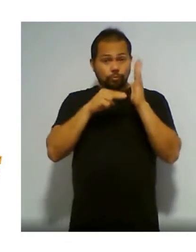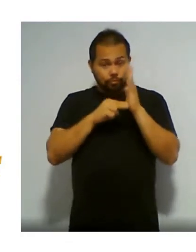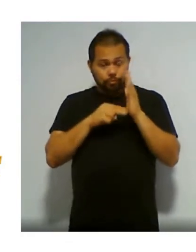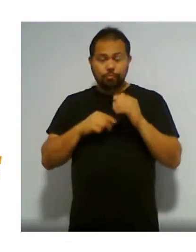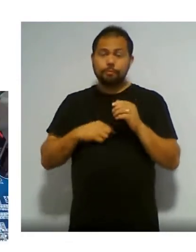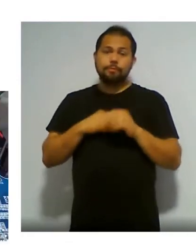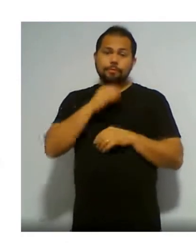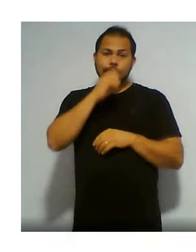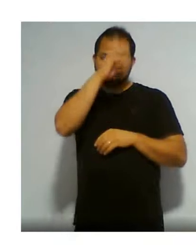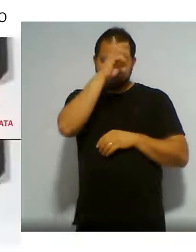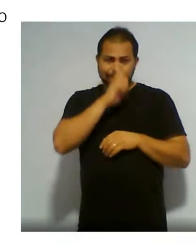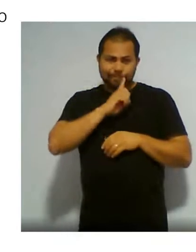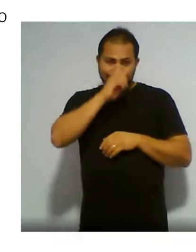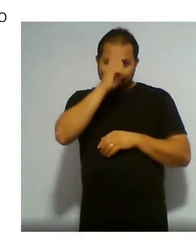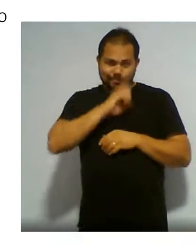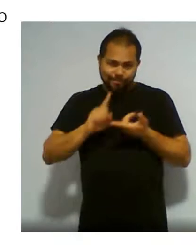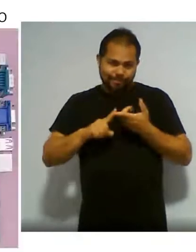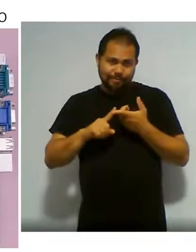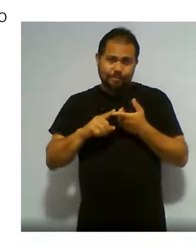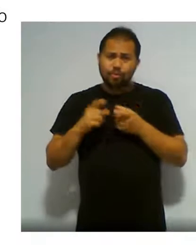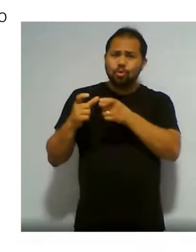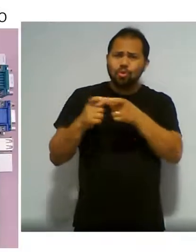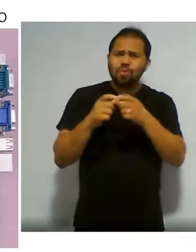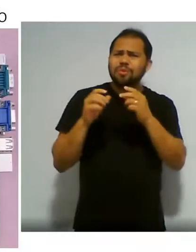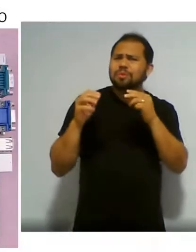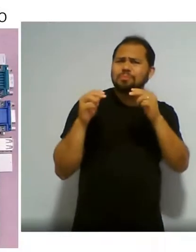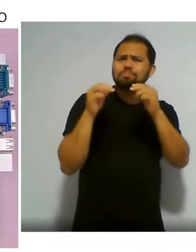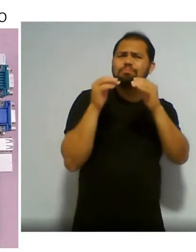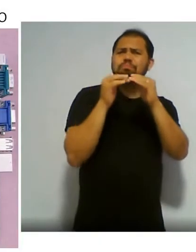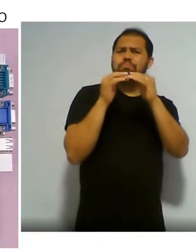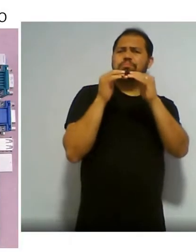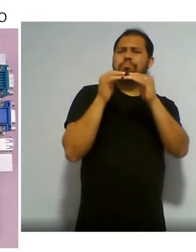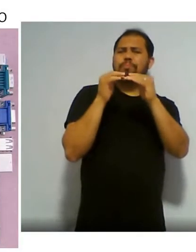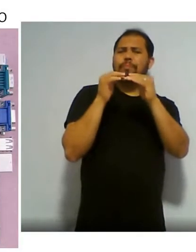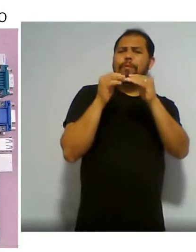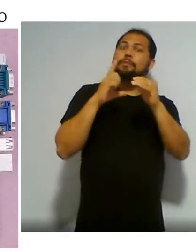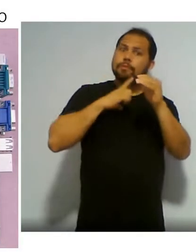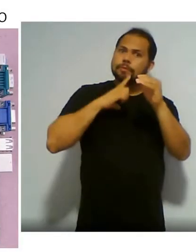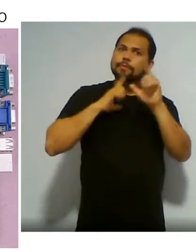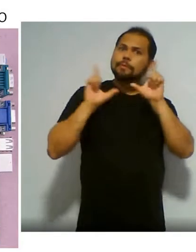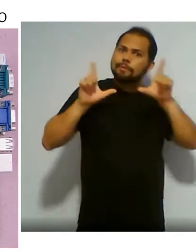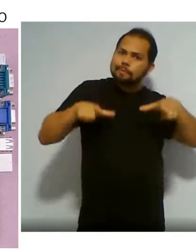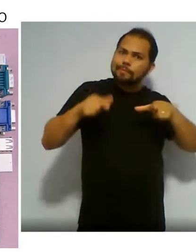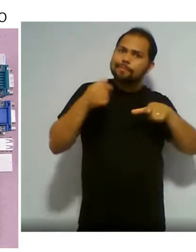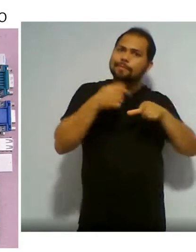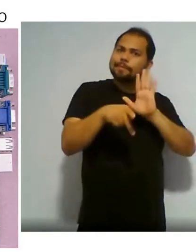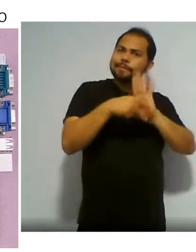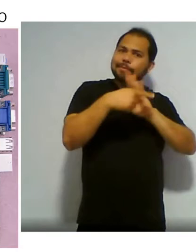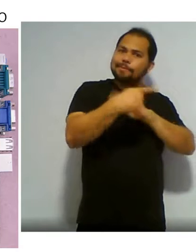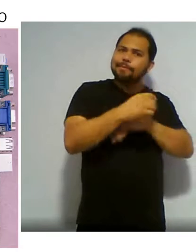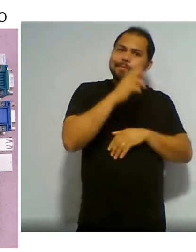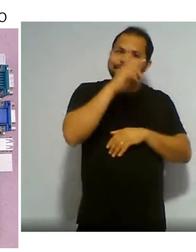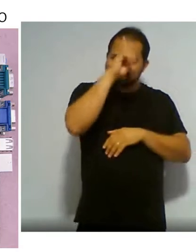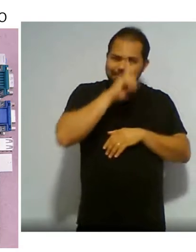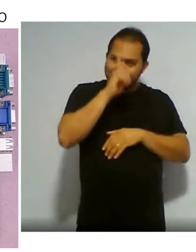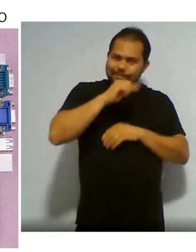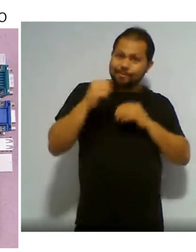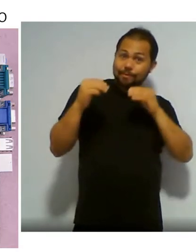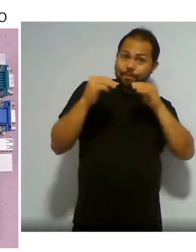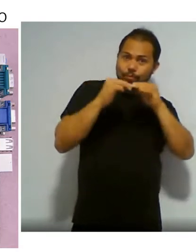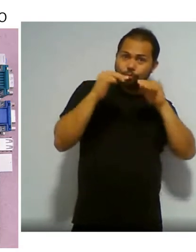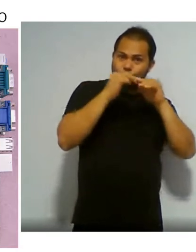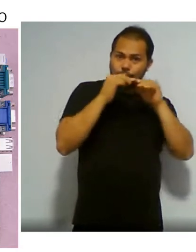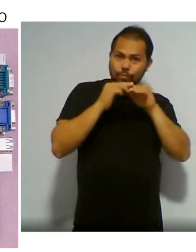amarelinha. E onde é que eu encaixo ela? Tem um local lá específico no gabinete, na placa-mãe, perdão, amarelinho, amarelo e